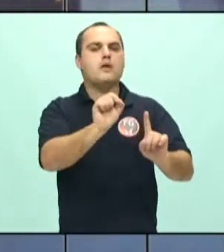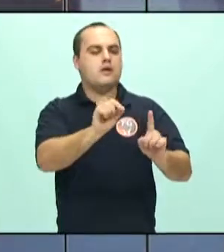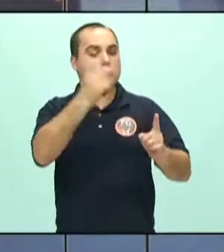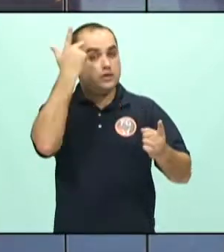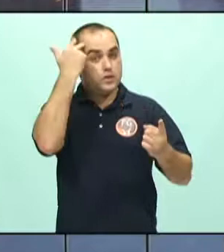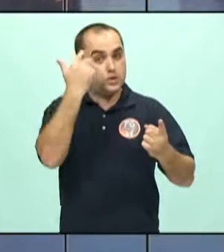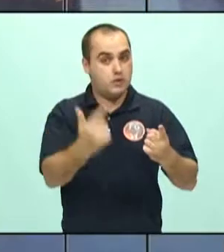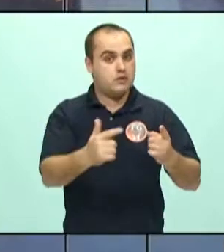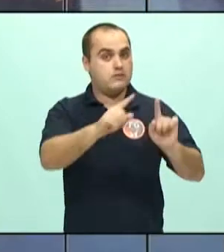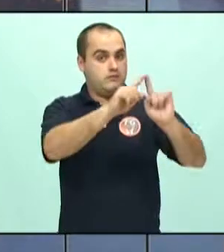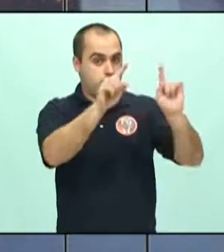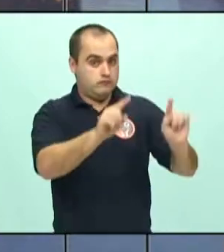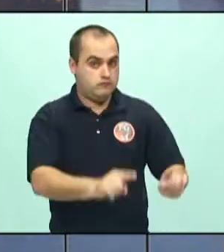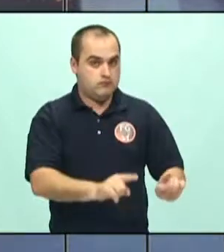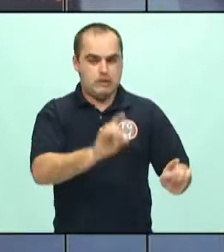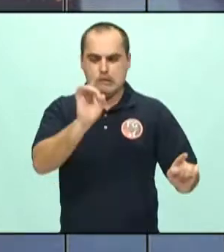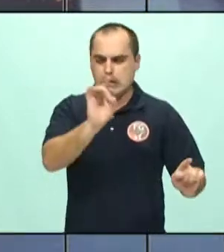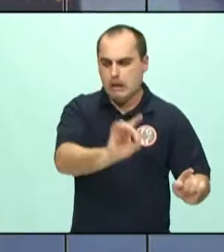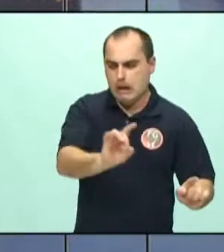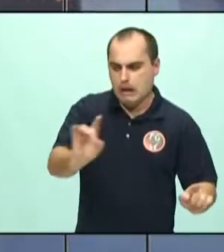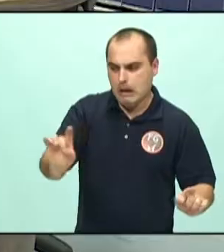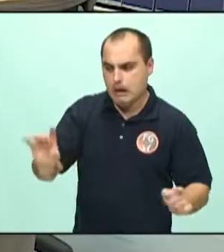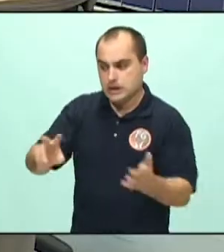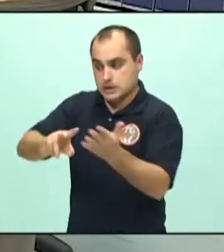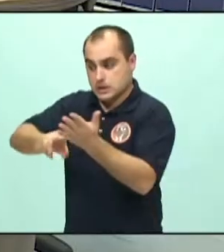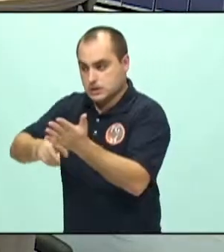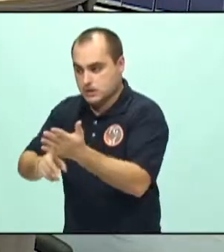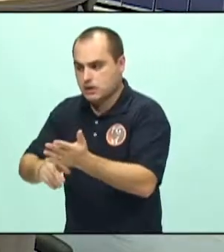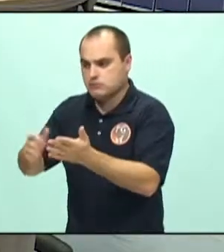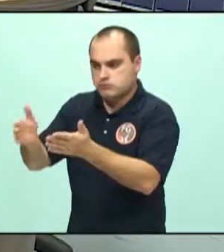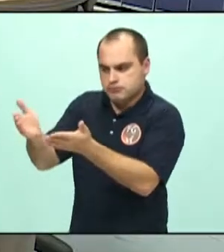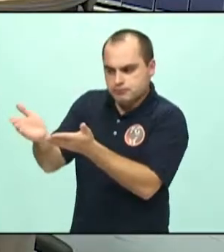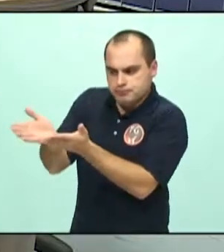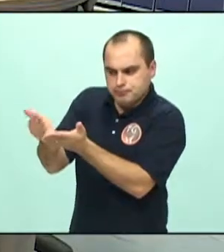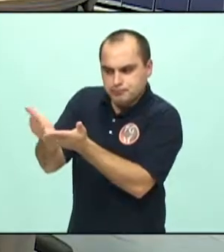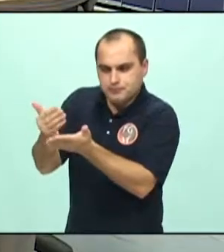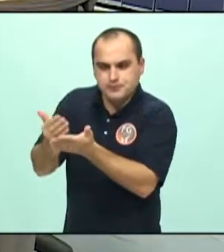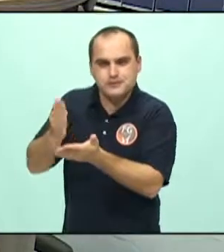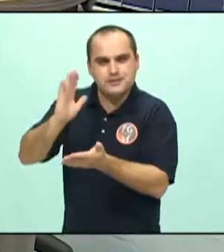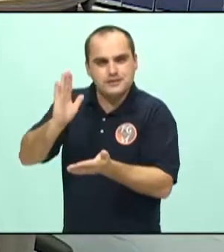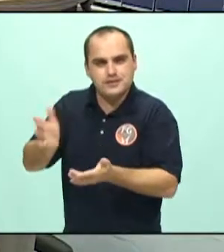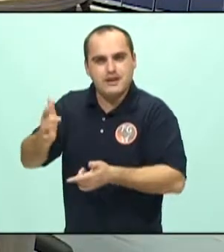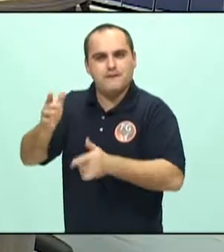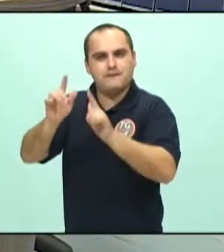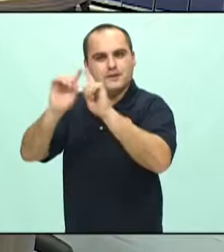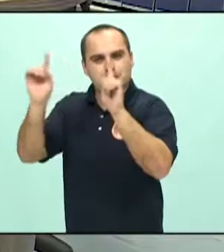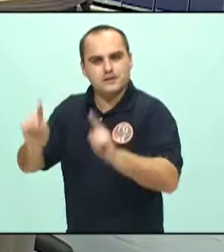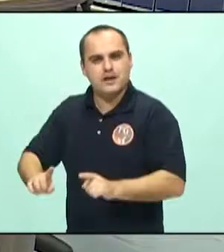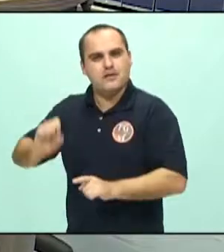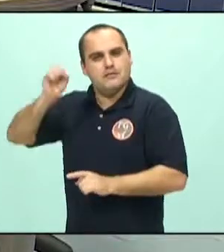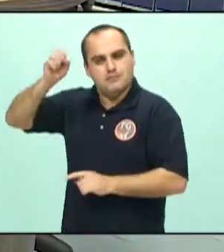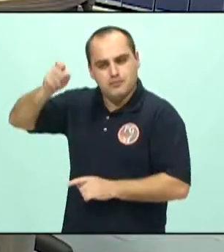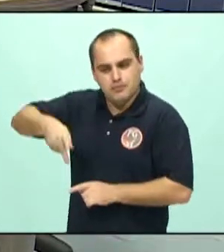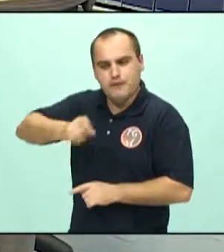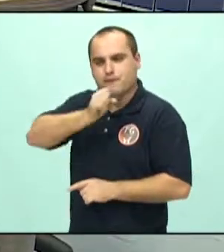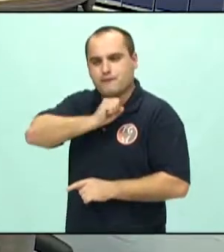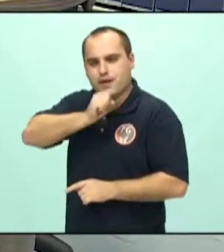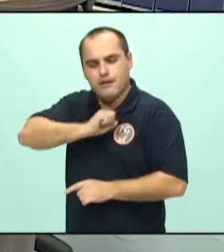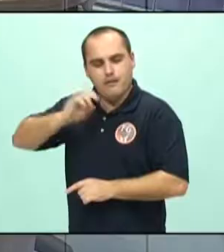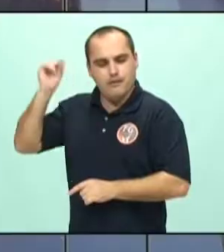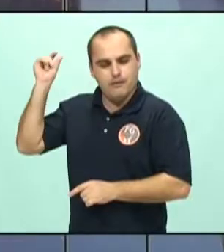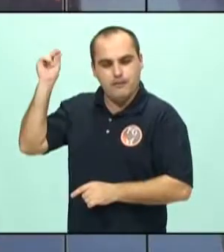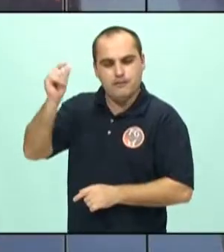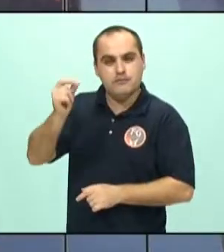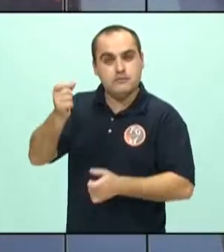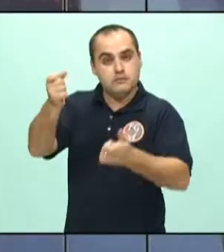entidade buscou os seus trabalhadores mais antigos, aqueles que já estão aposentados, para contar um pouco